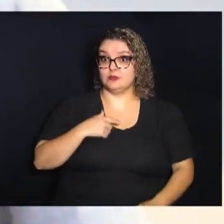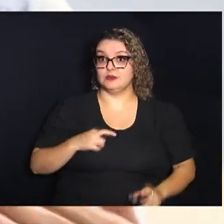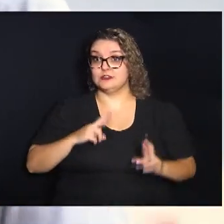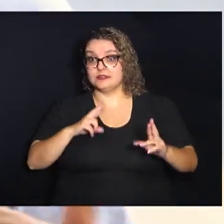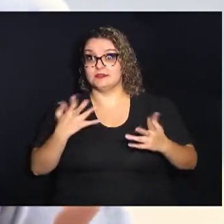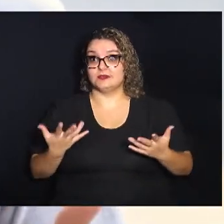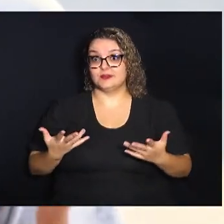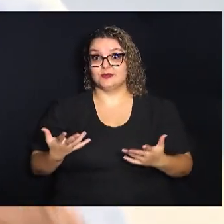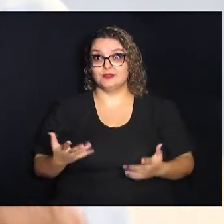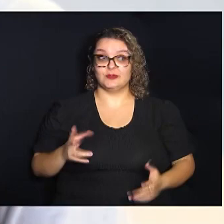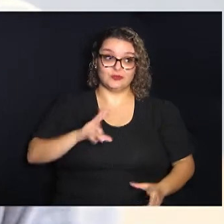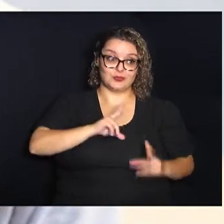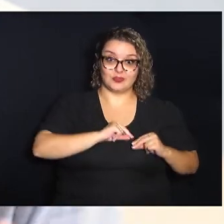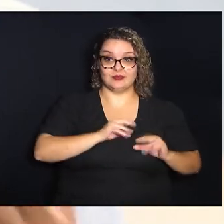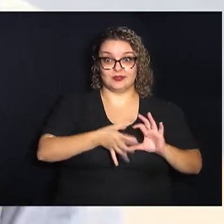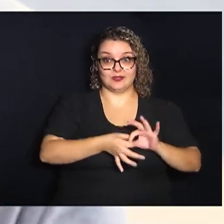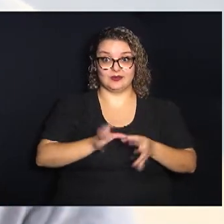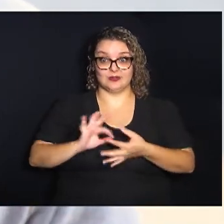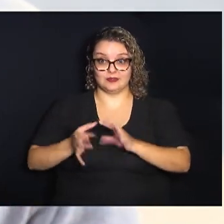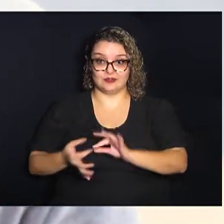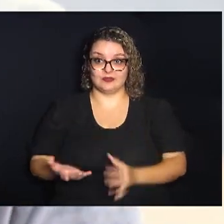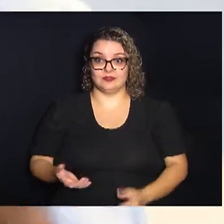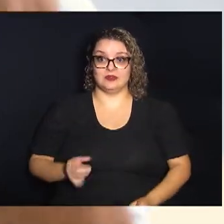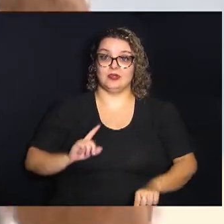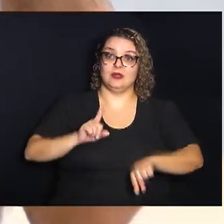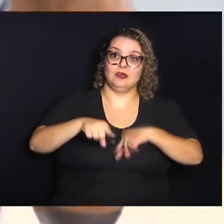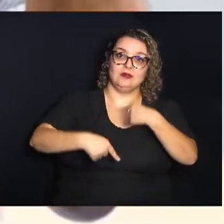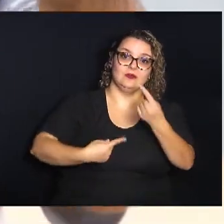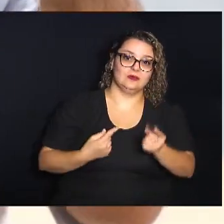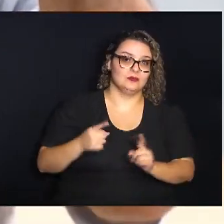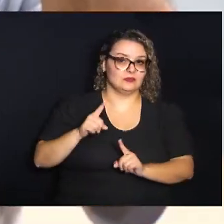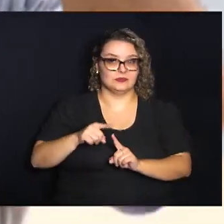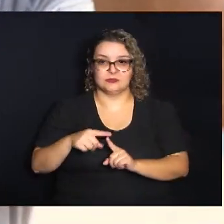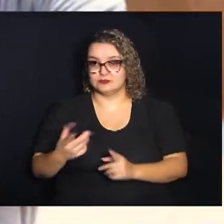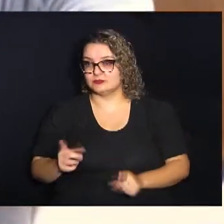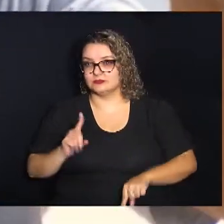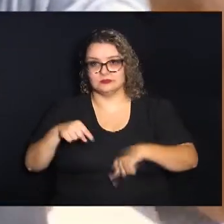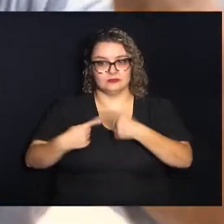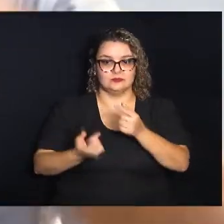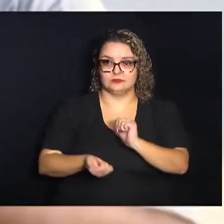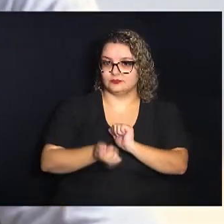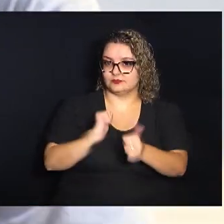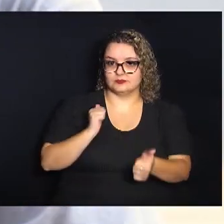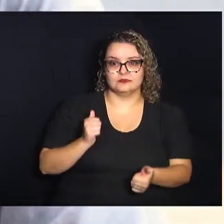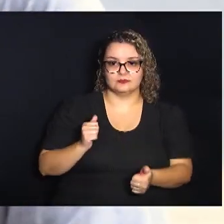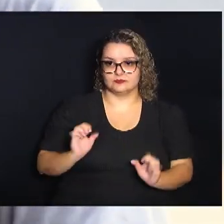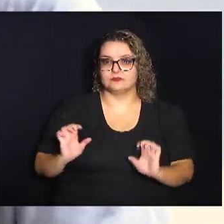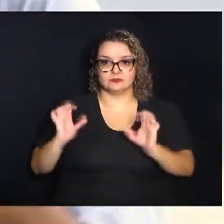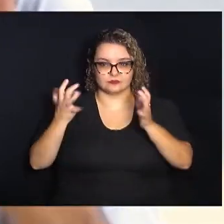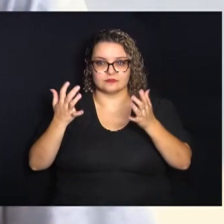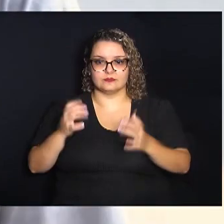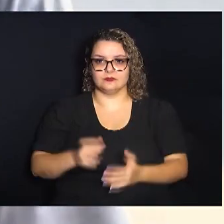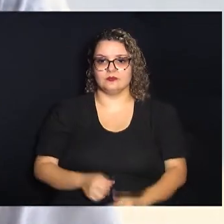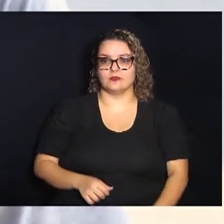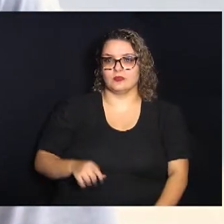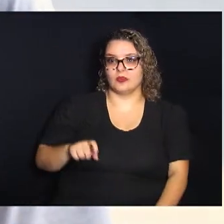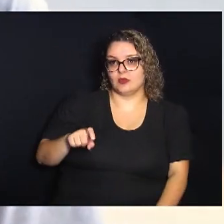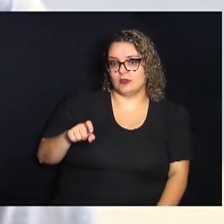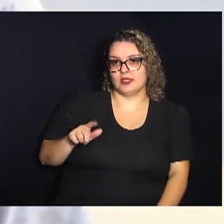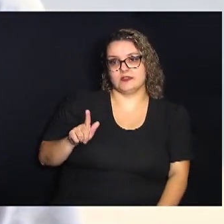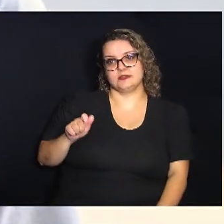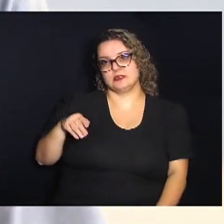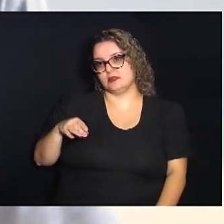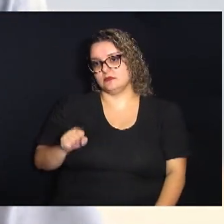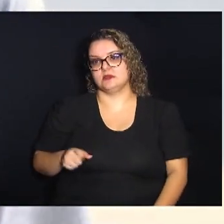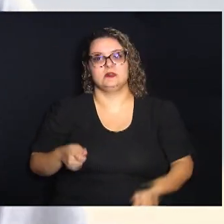coisa, agora vai virar olímpico. Mas aí rolou uma outra modalidade, um outro evento, foi o X Games e tal. Mas hoje